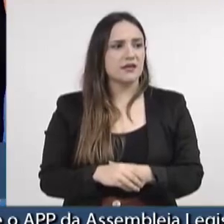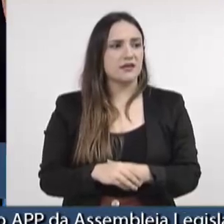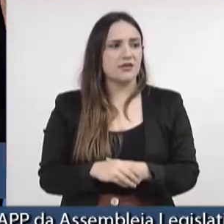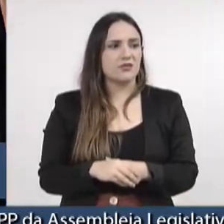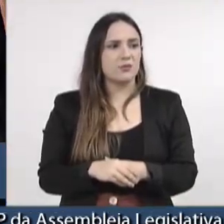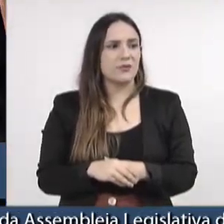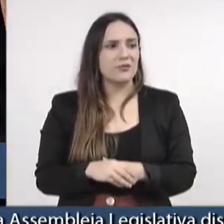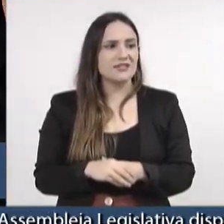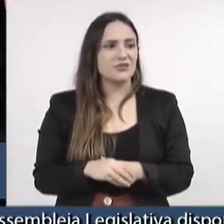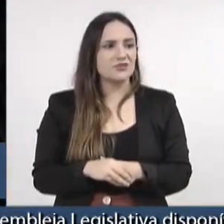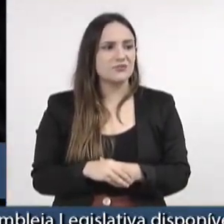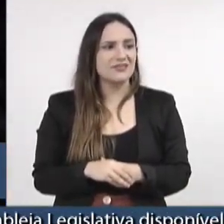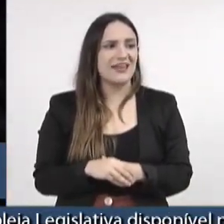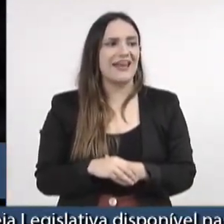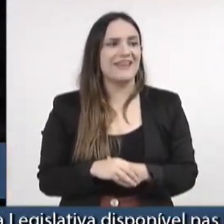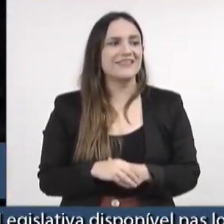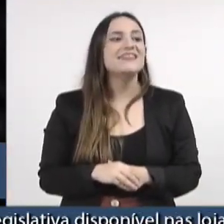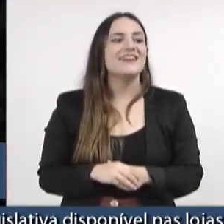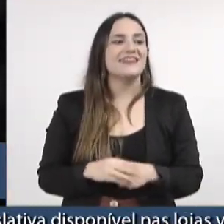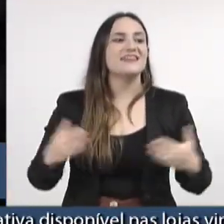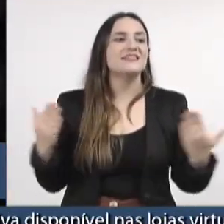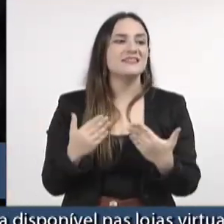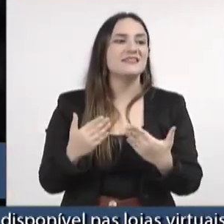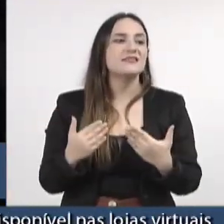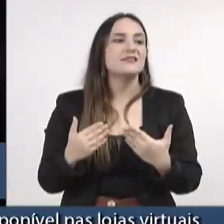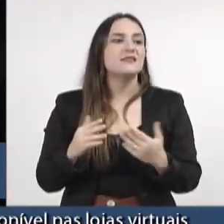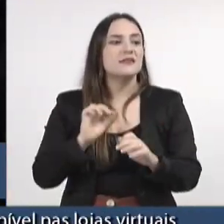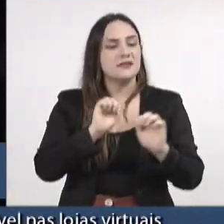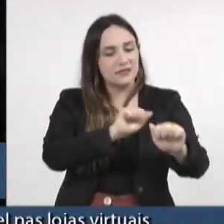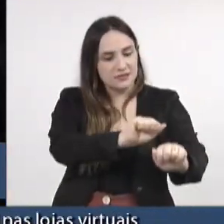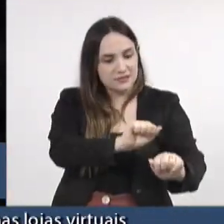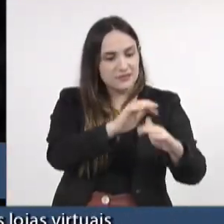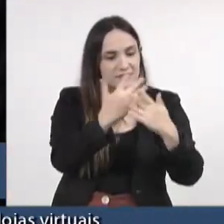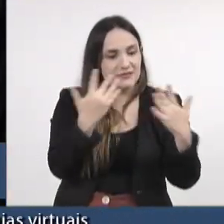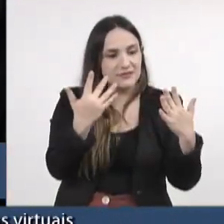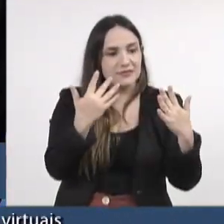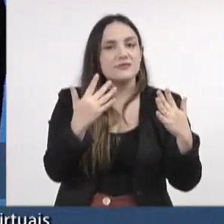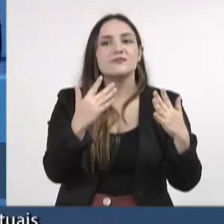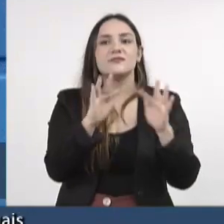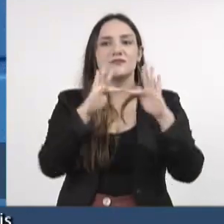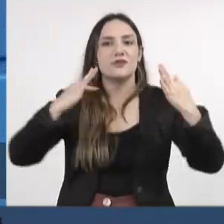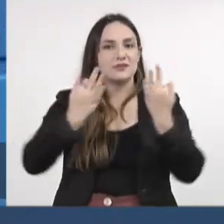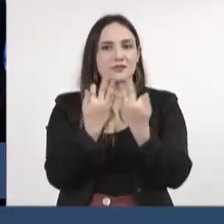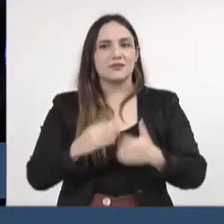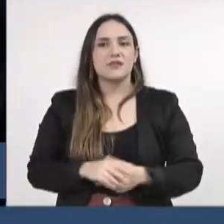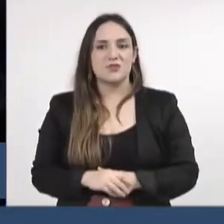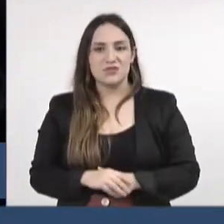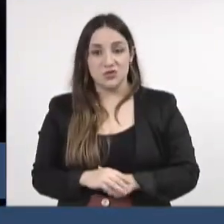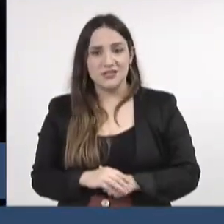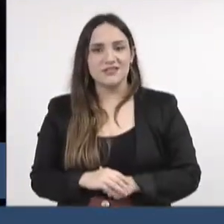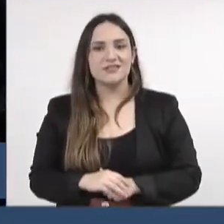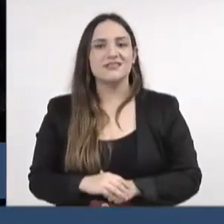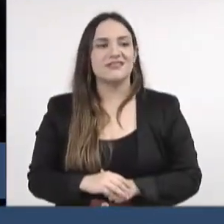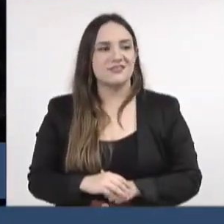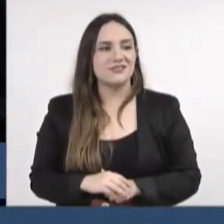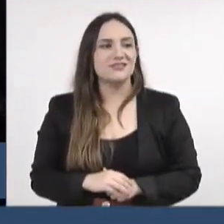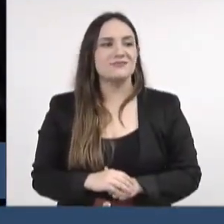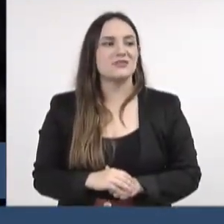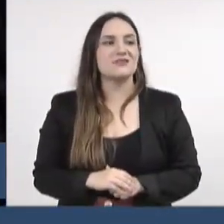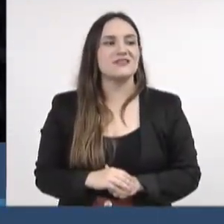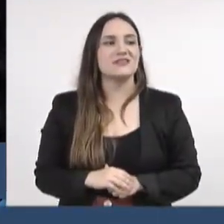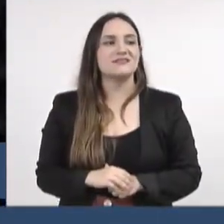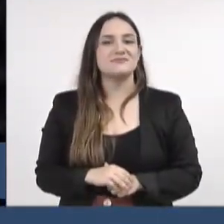me desculpe pelo tempo que eu tomo. Presidente Lula não concorda com invasão de terra irresponsável. Você tem que ter